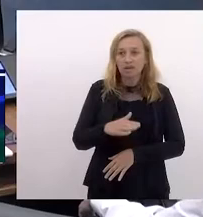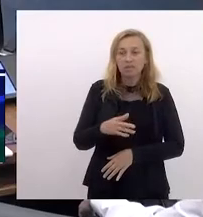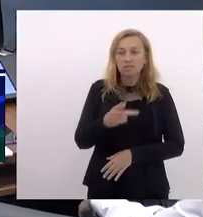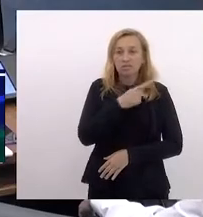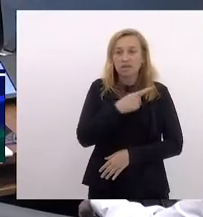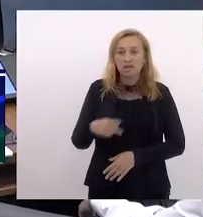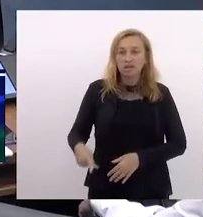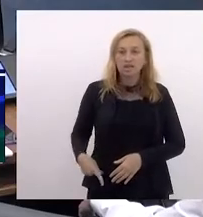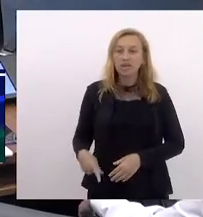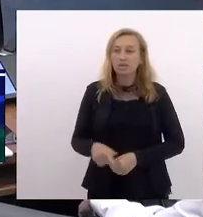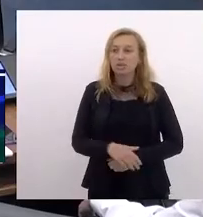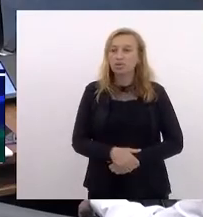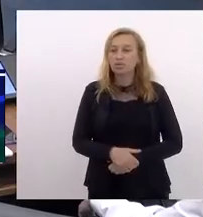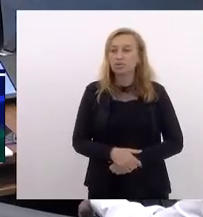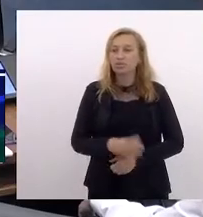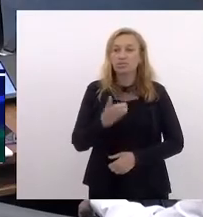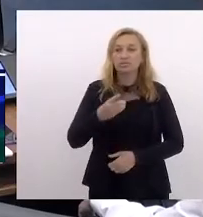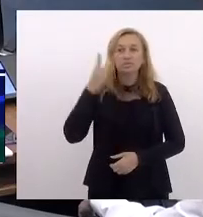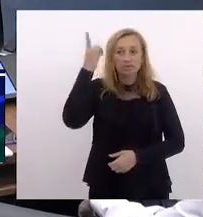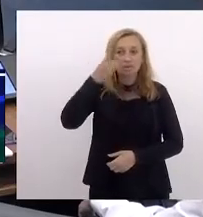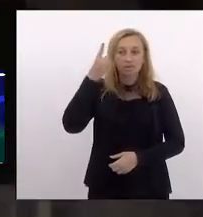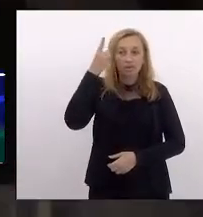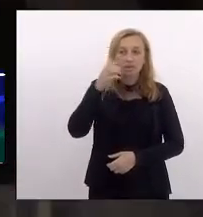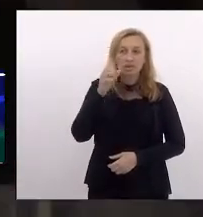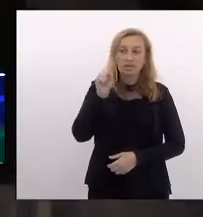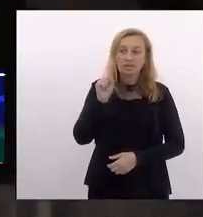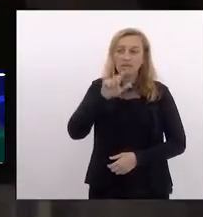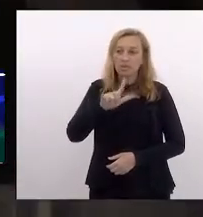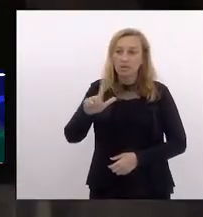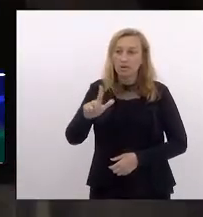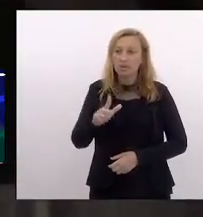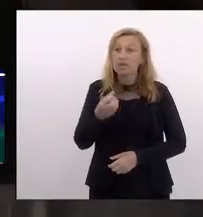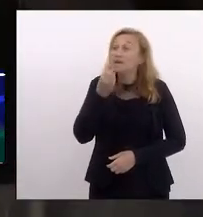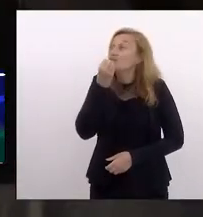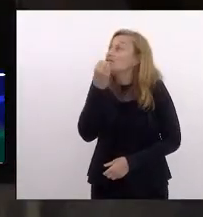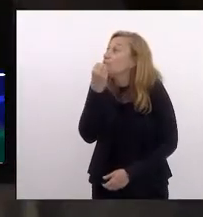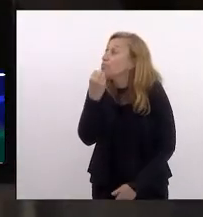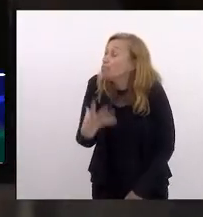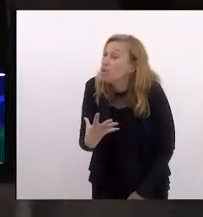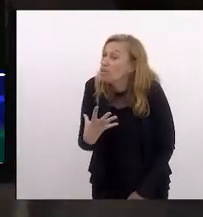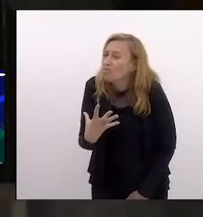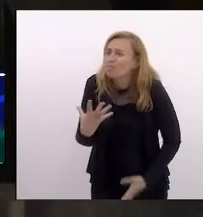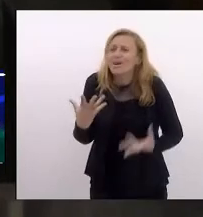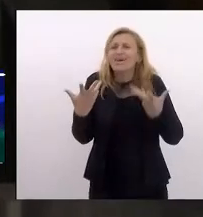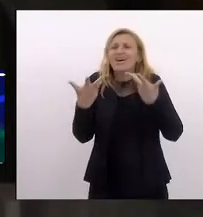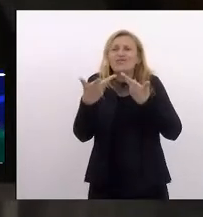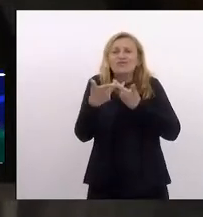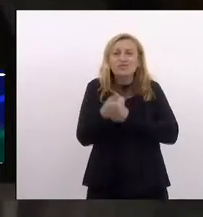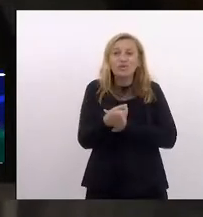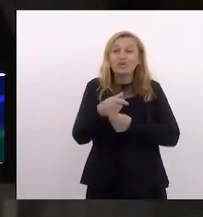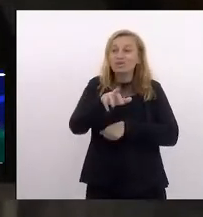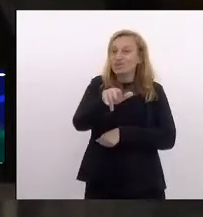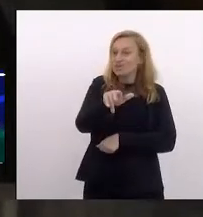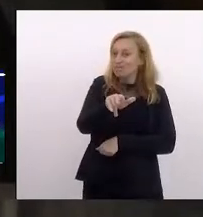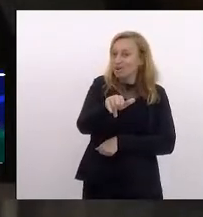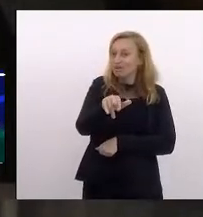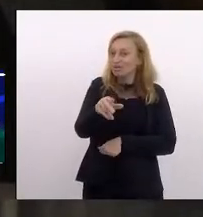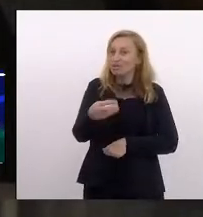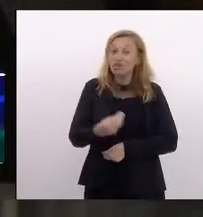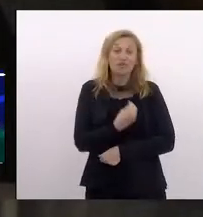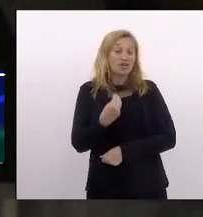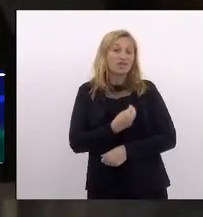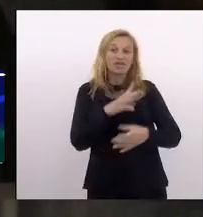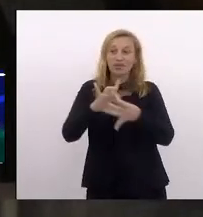a capital de Samuel Malafaia Ah que bom e maravilhoso que os irmãos vivam em união